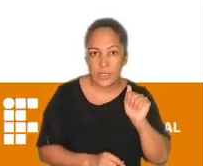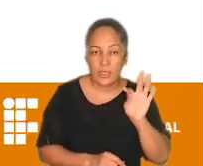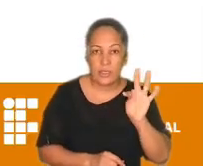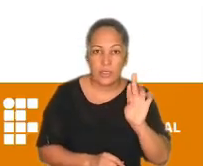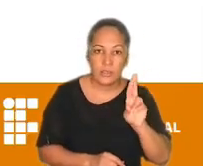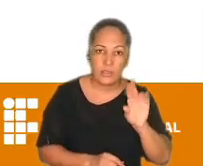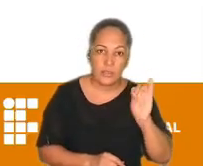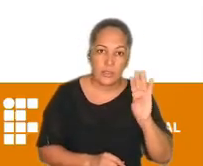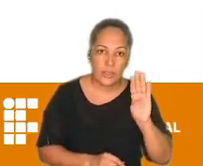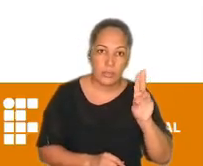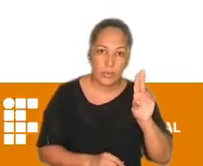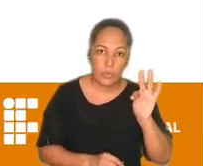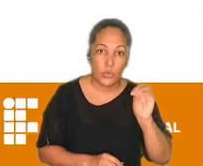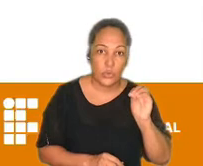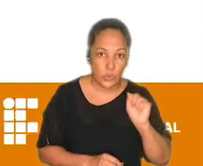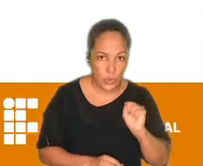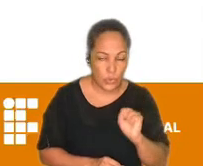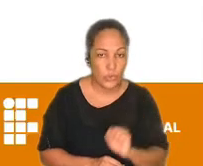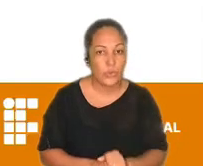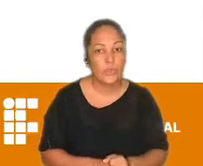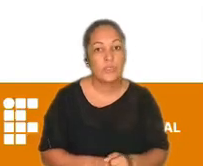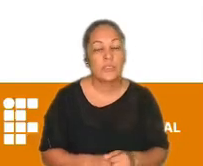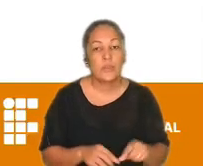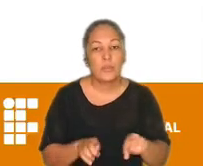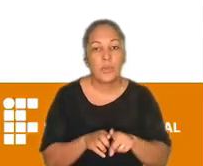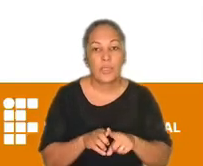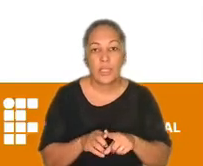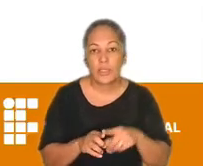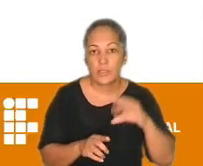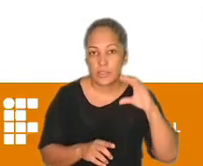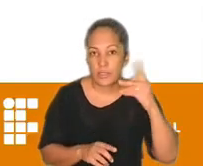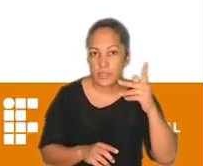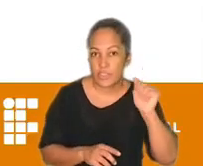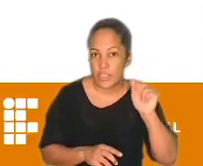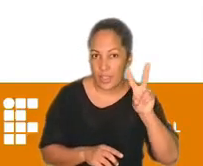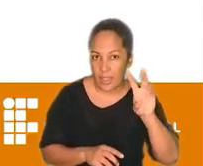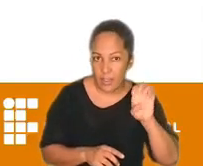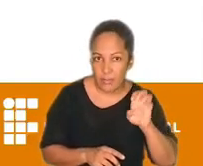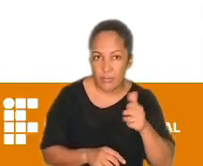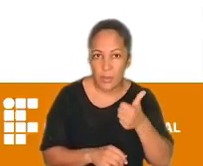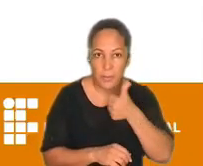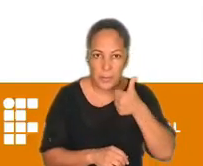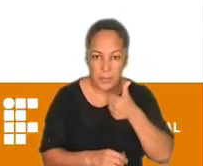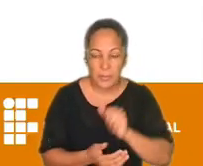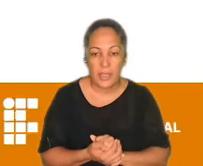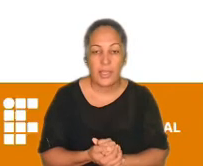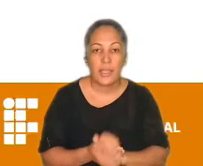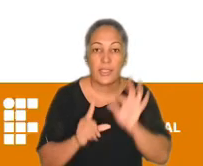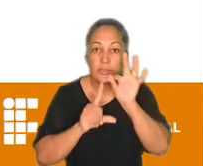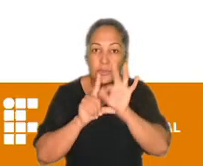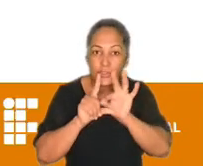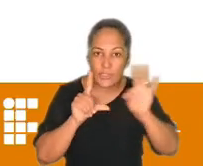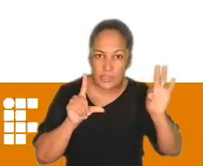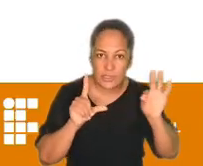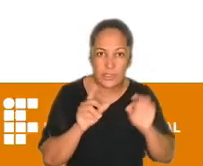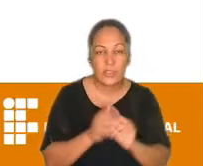entidades, né, que é a nossa chave primária, que é o atributo com aquela pontinha pintadinha do diagrama de entidade de relacionamento,